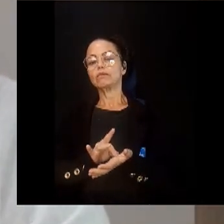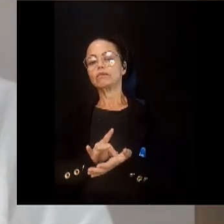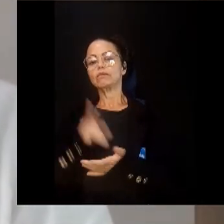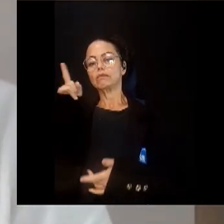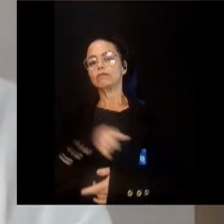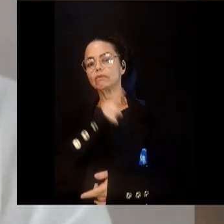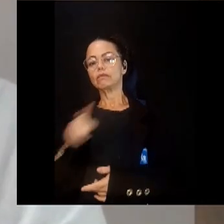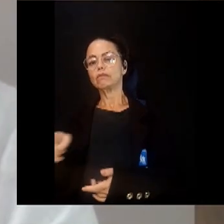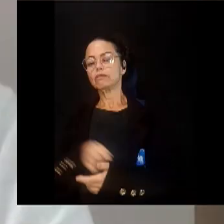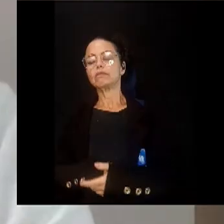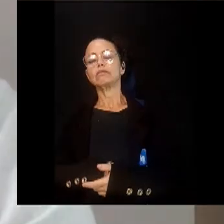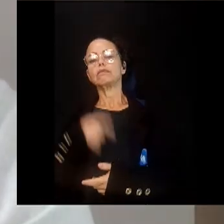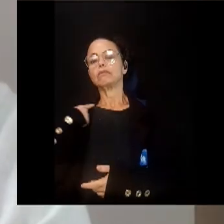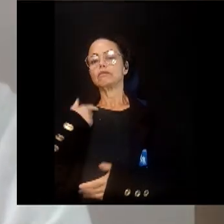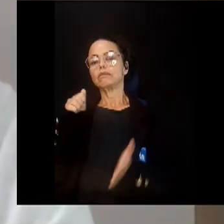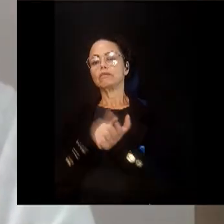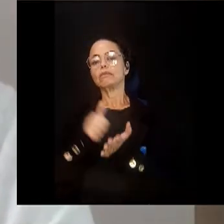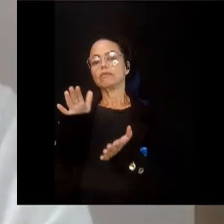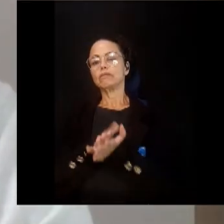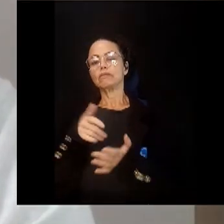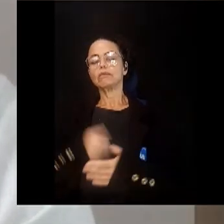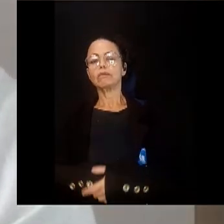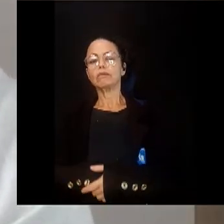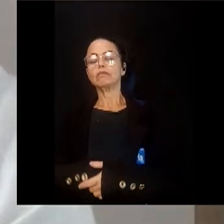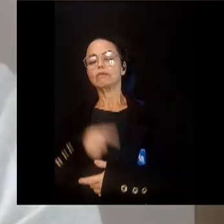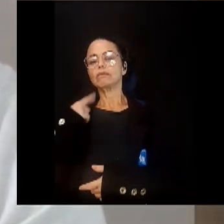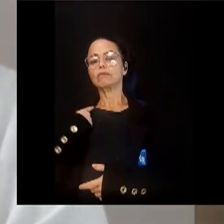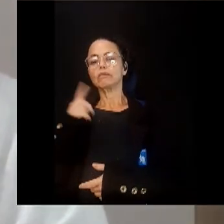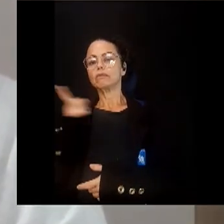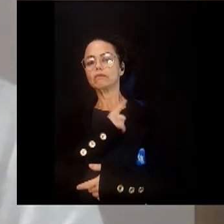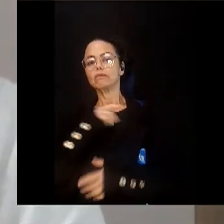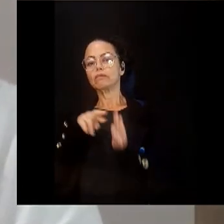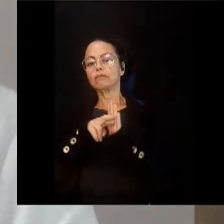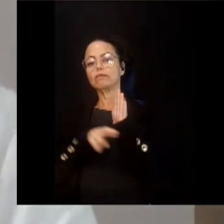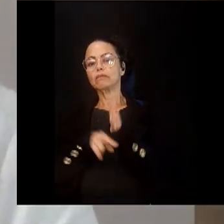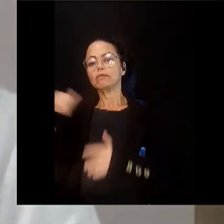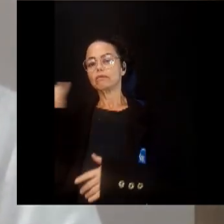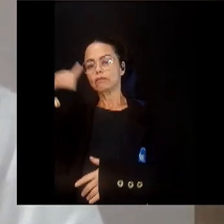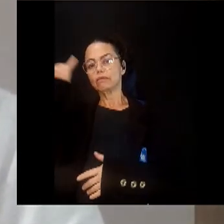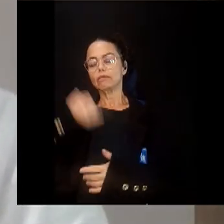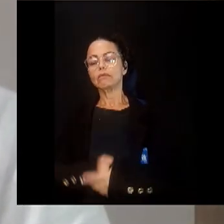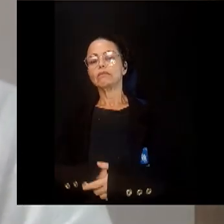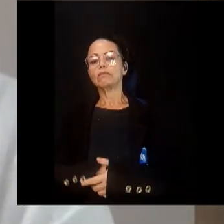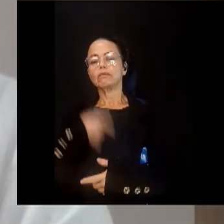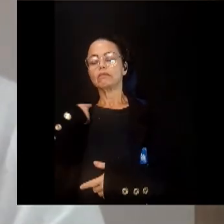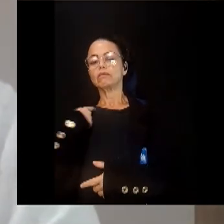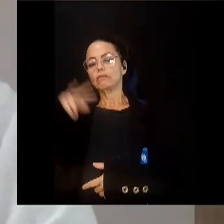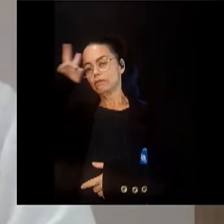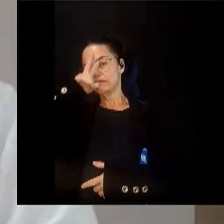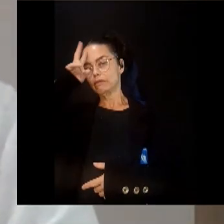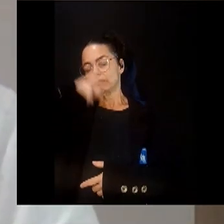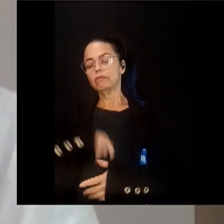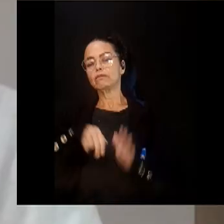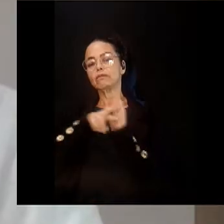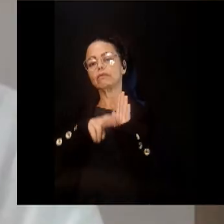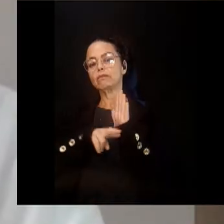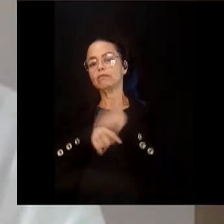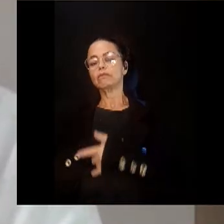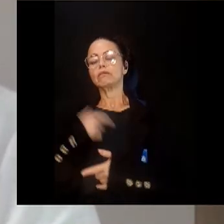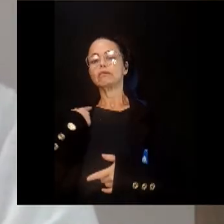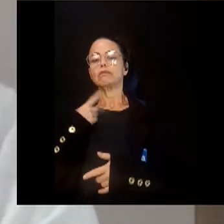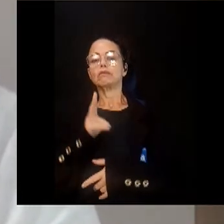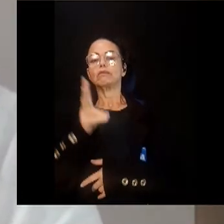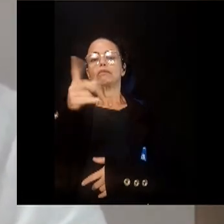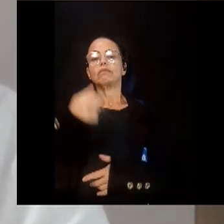aplicabilidade da multa e não da vigência da norma. Acho que é importante a gente fazer esse destaque, né? A norma, ela segue vigente